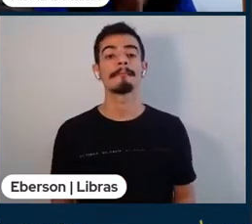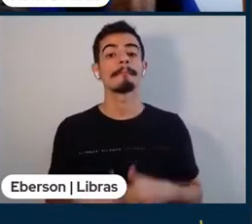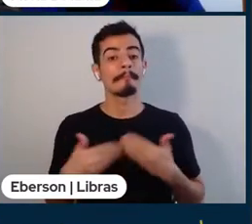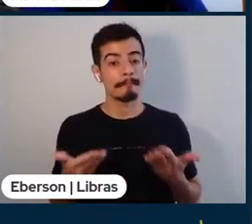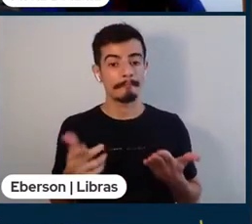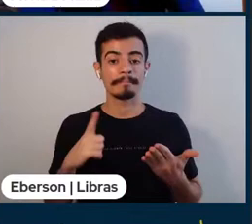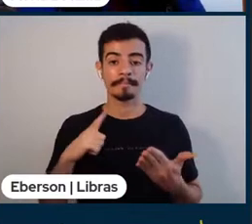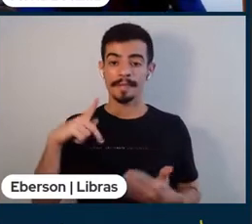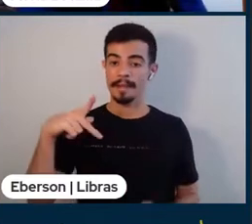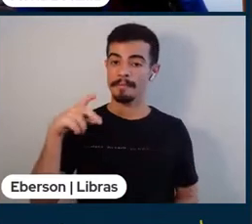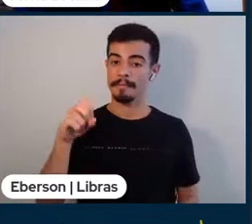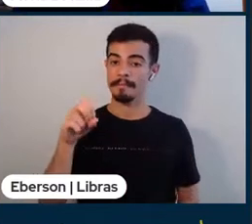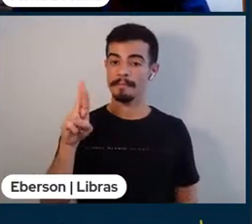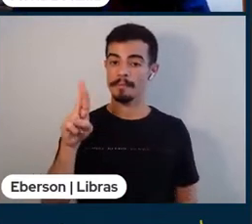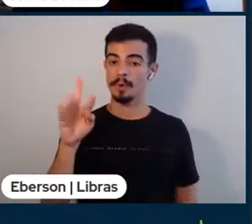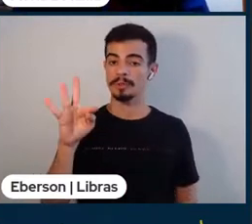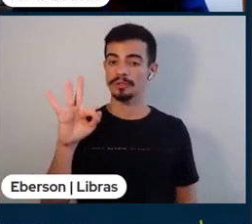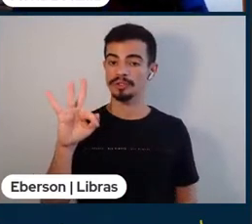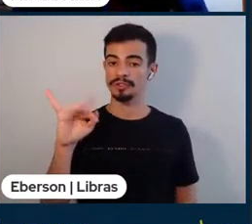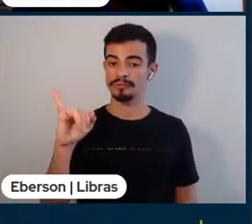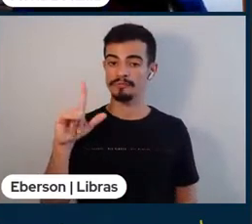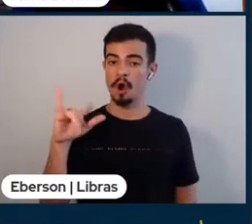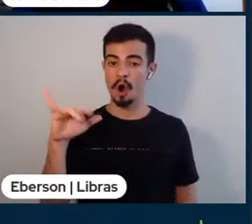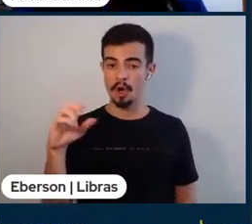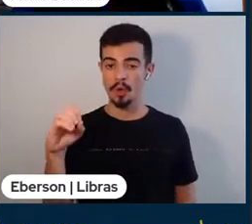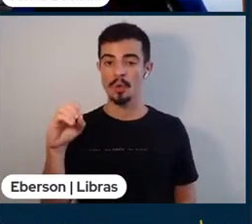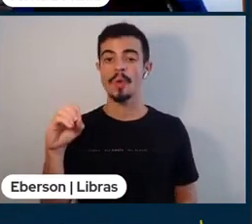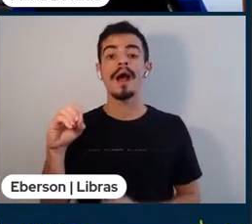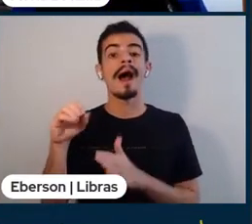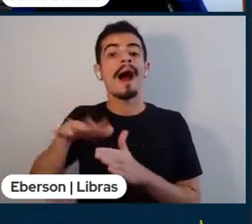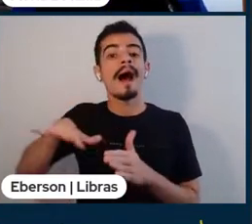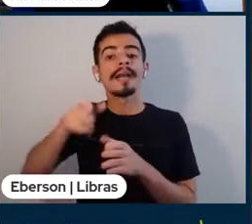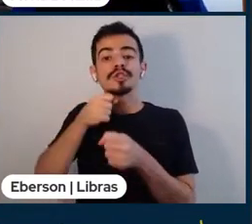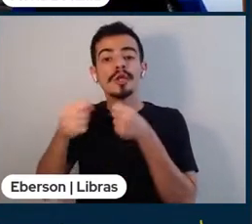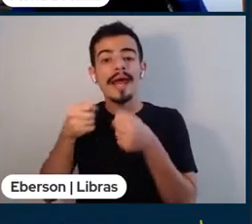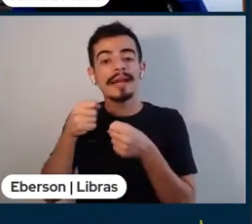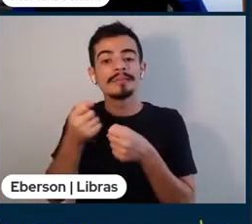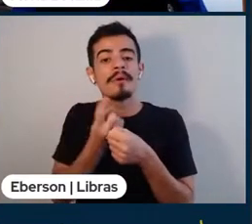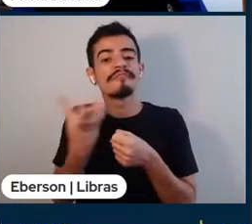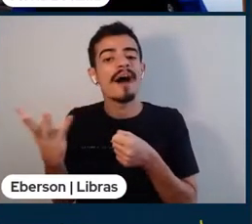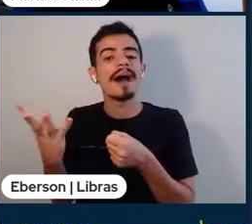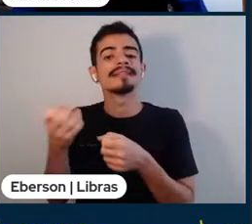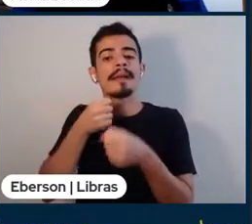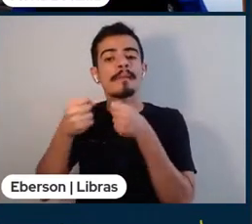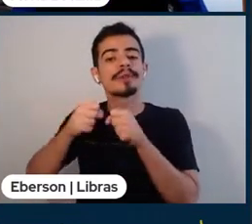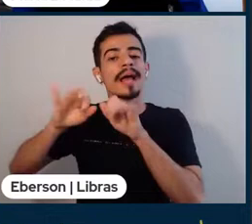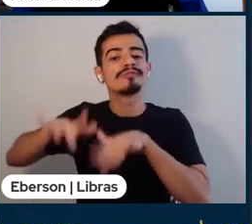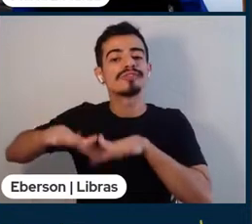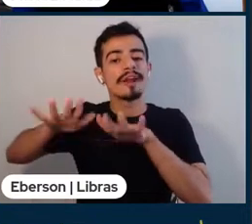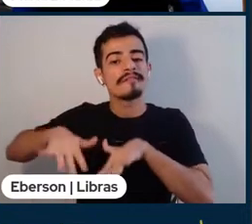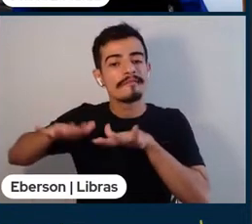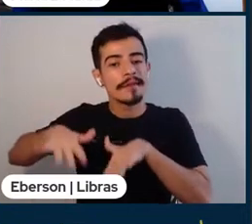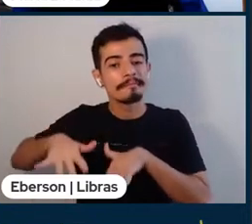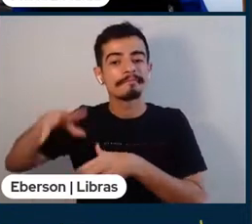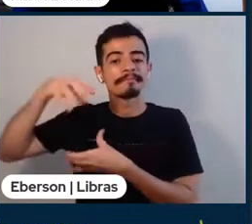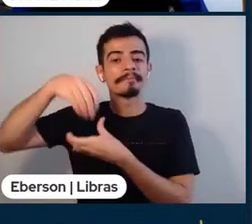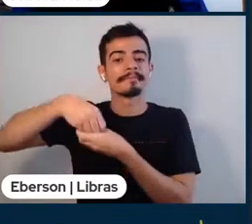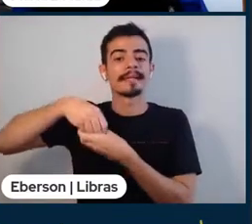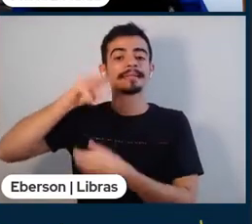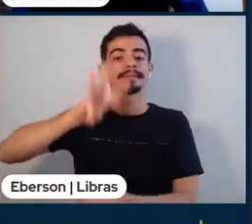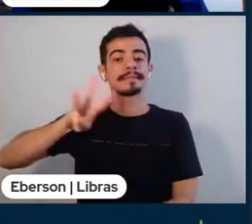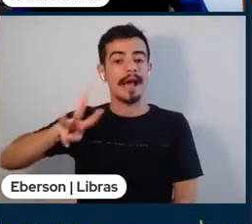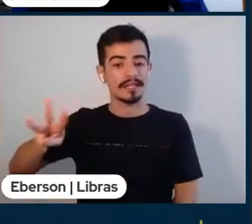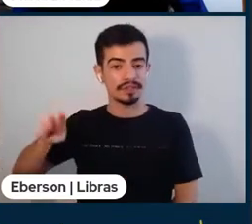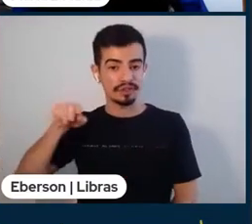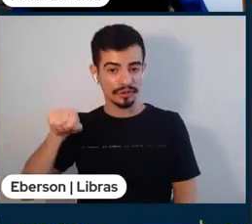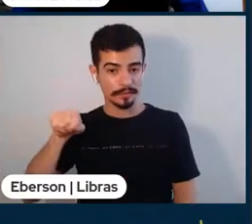portfólio de jornalismo, né, que eram várias reportagens que eu tinha escrito reportagem muito mais para site. E isso foi uma coisa